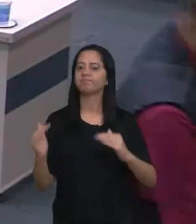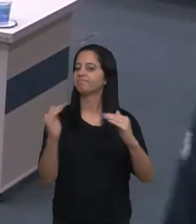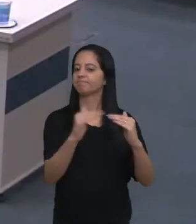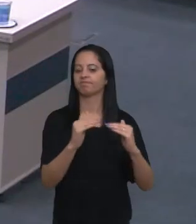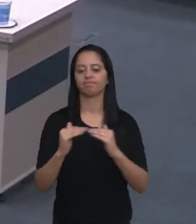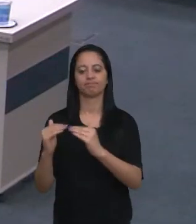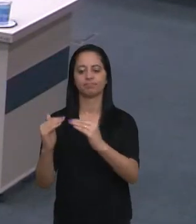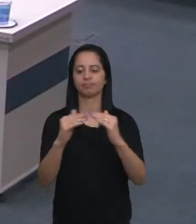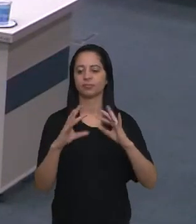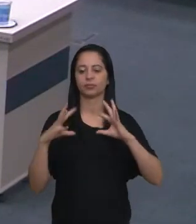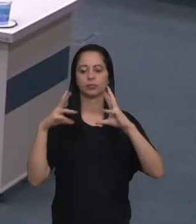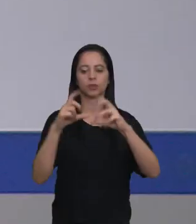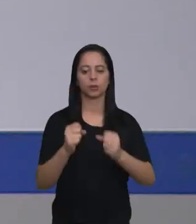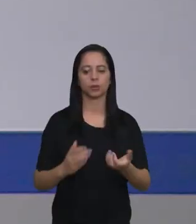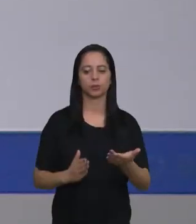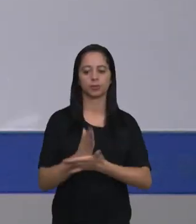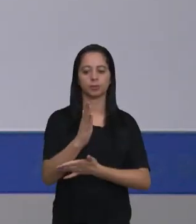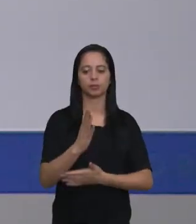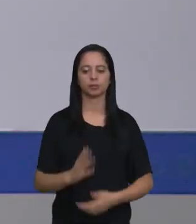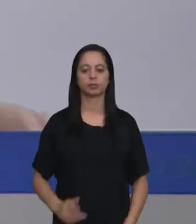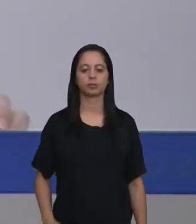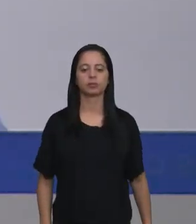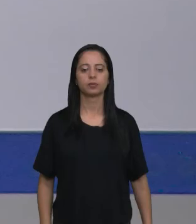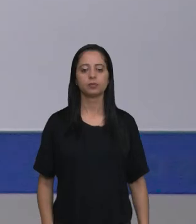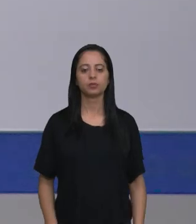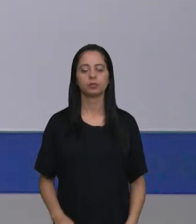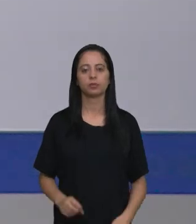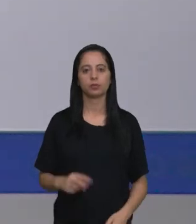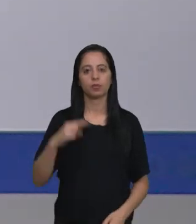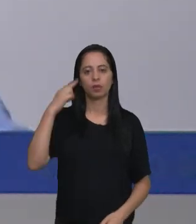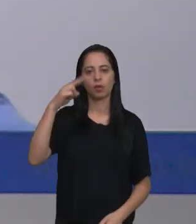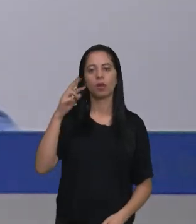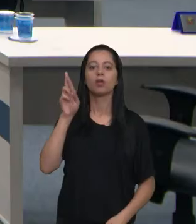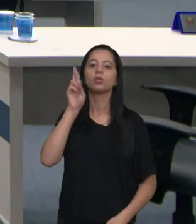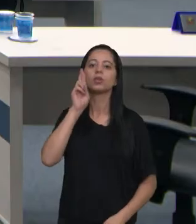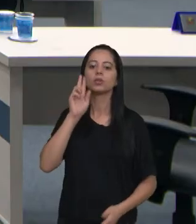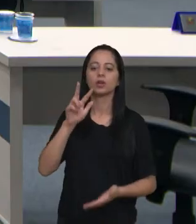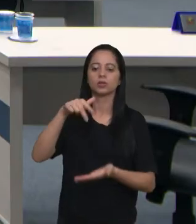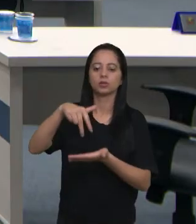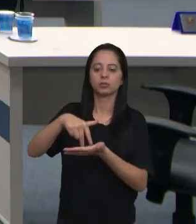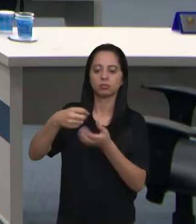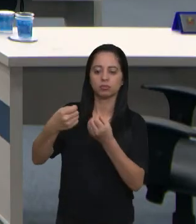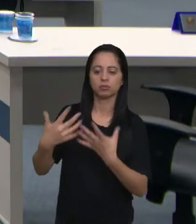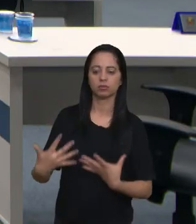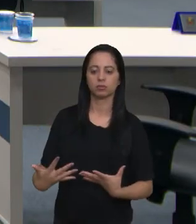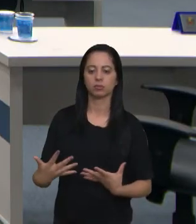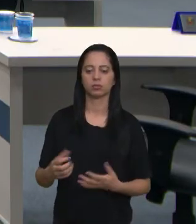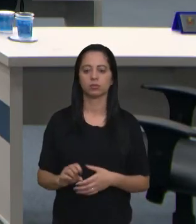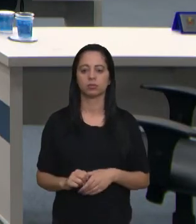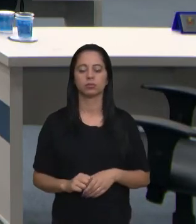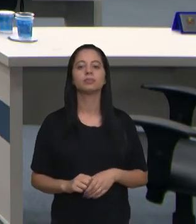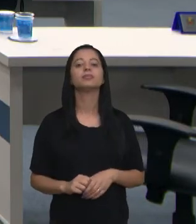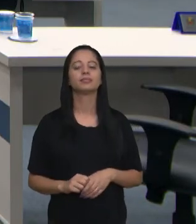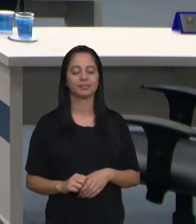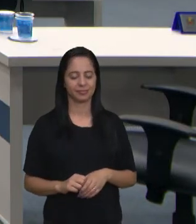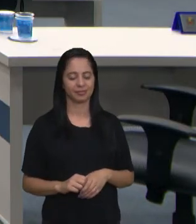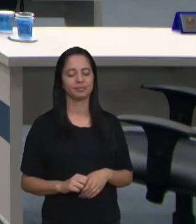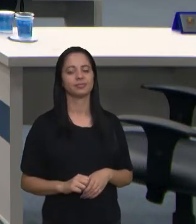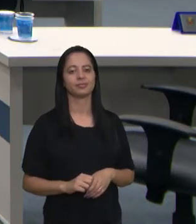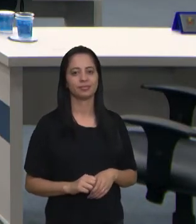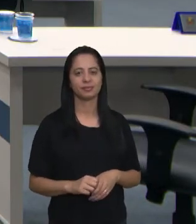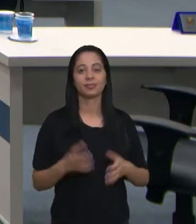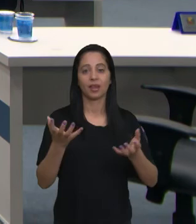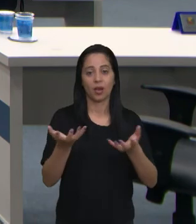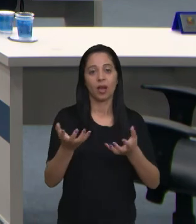voto contrário, senhor presidente. Aprovado por unanimidade. Justificativo de voto, vereador Renato Santiago. Presidente, agradecer a